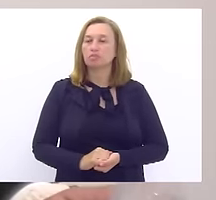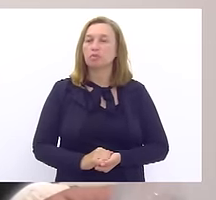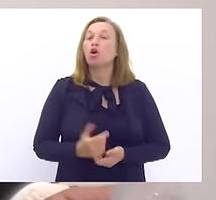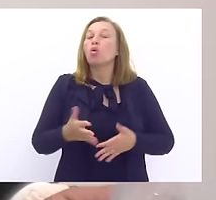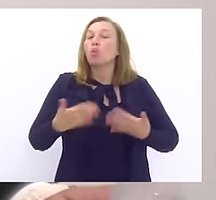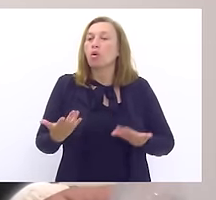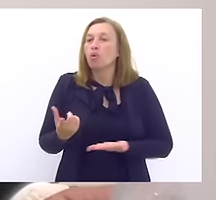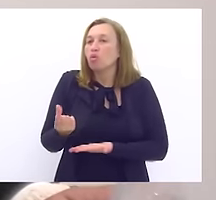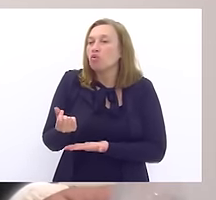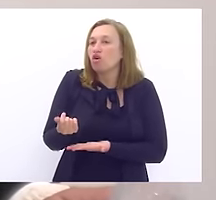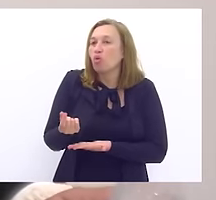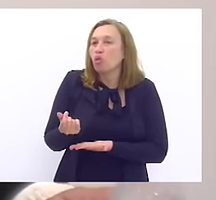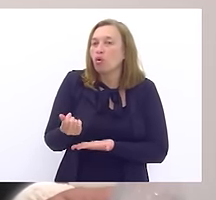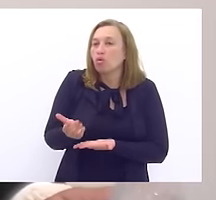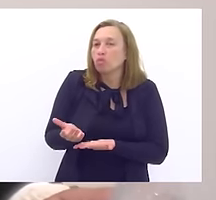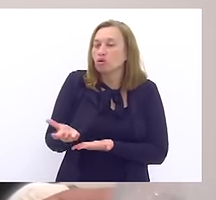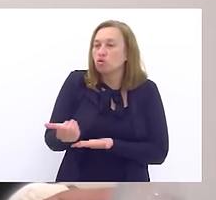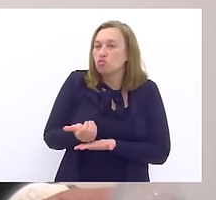valor